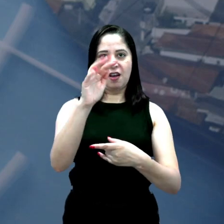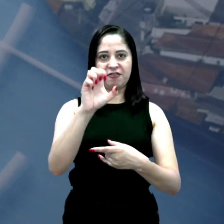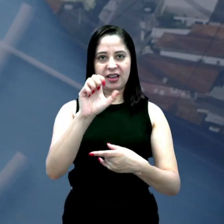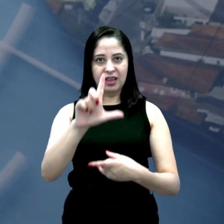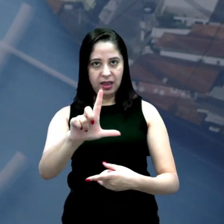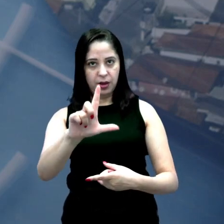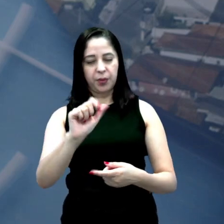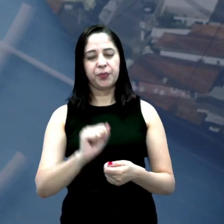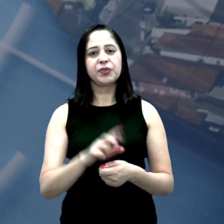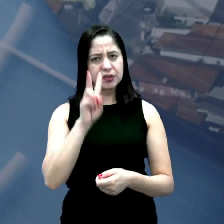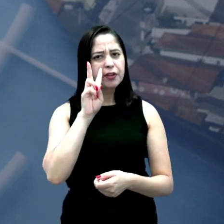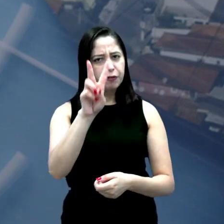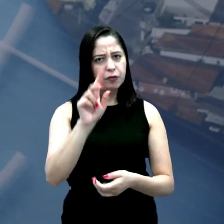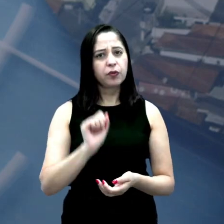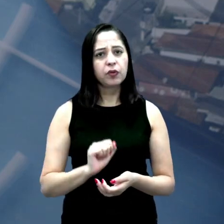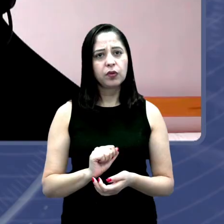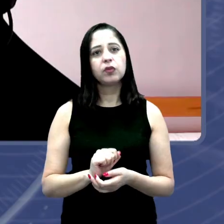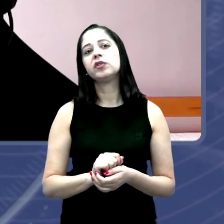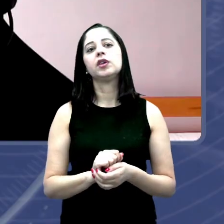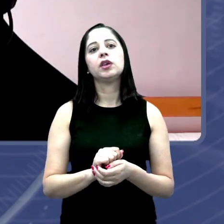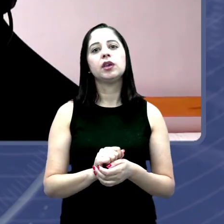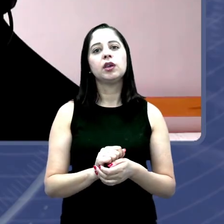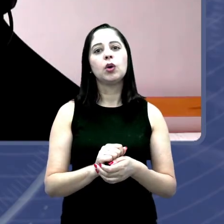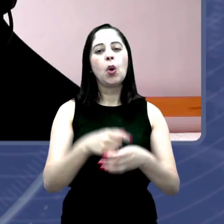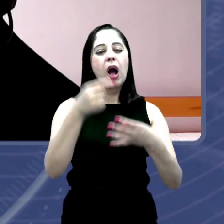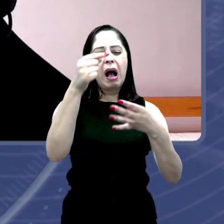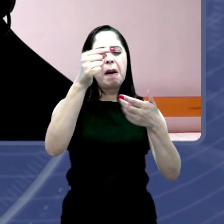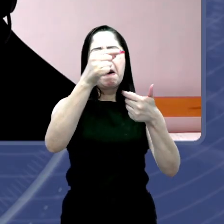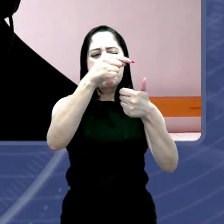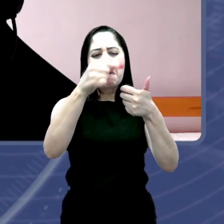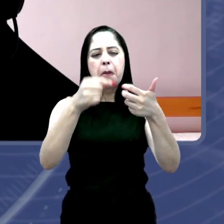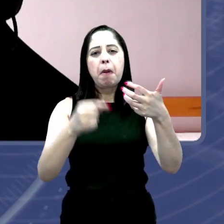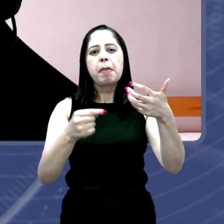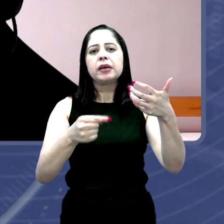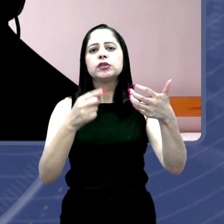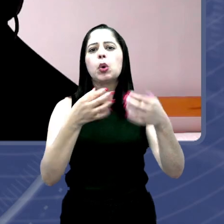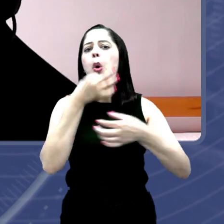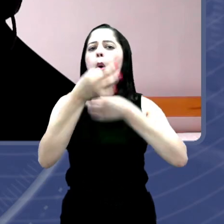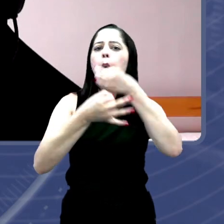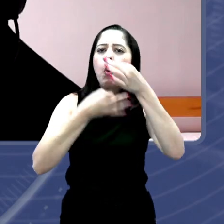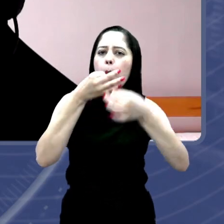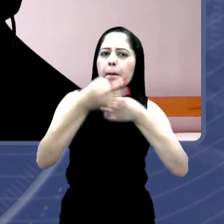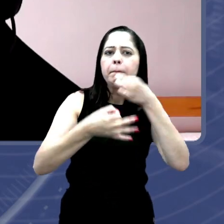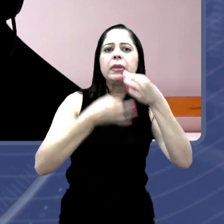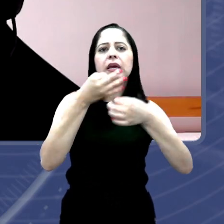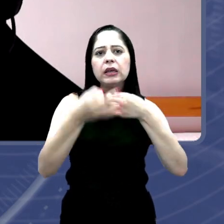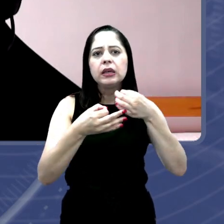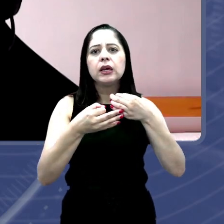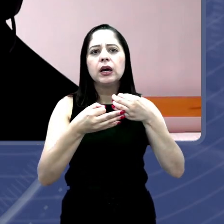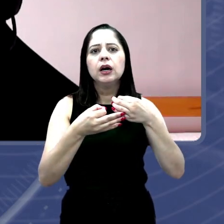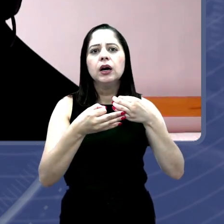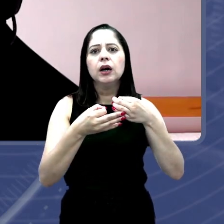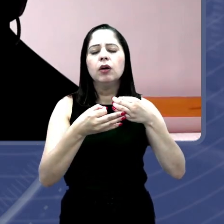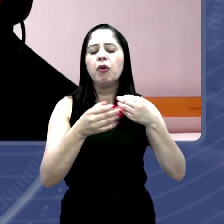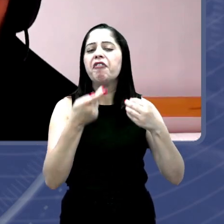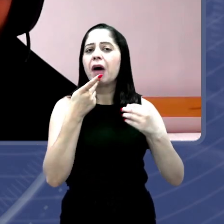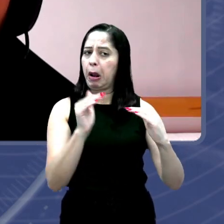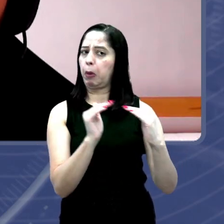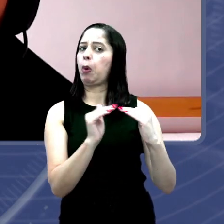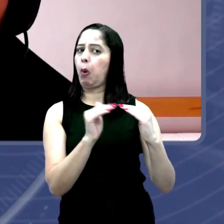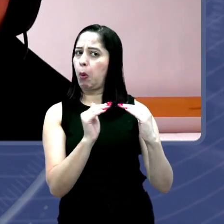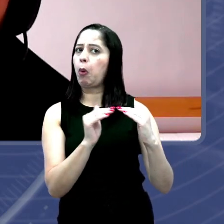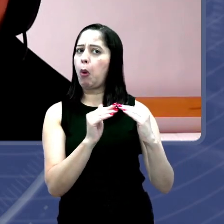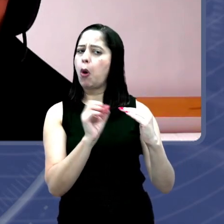gente viu ali, Rafael, em mais de uma resposta, né, as pessoas falando, dizerem ser a favor,